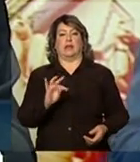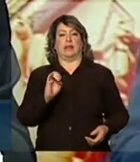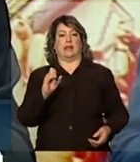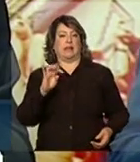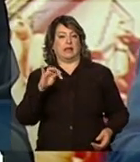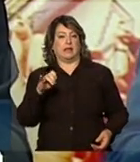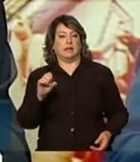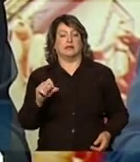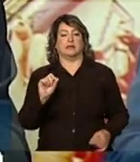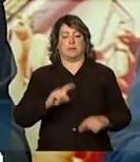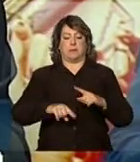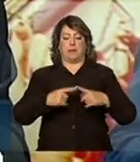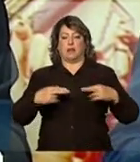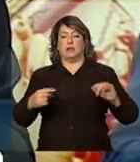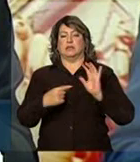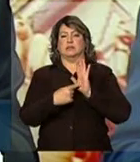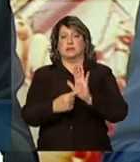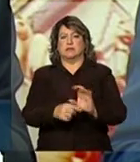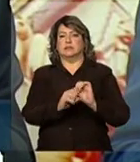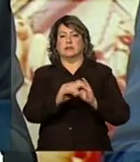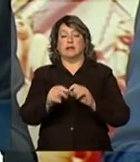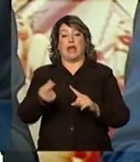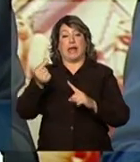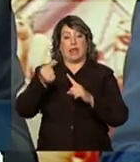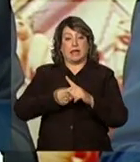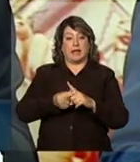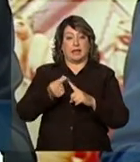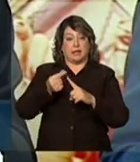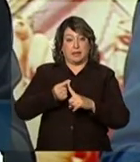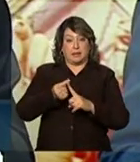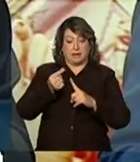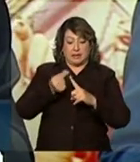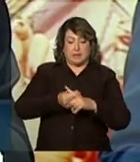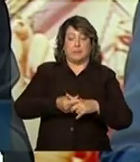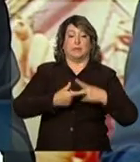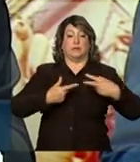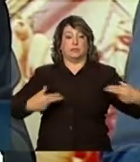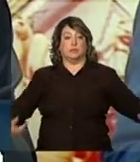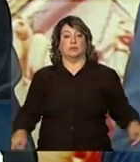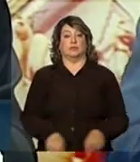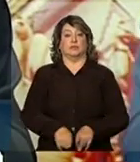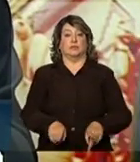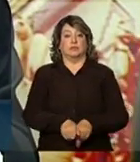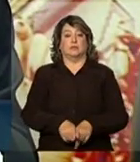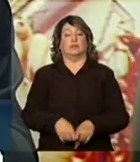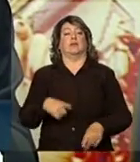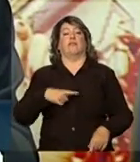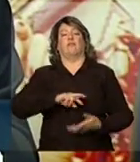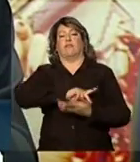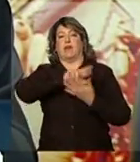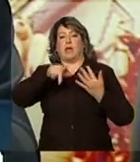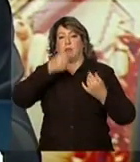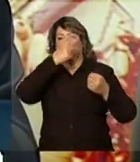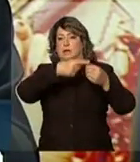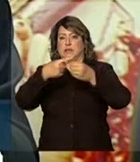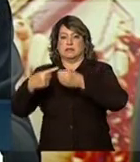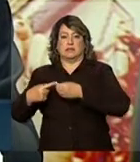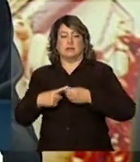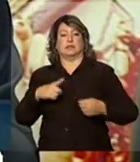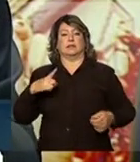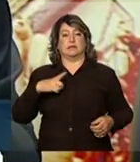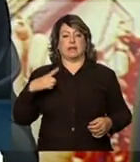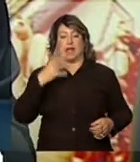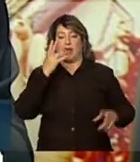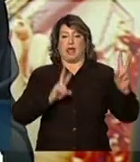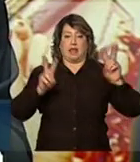o material educativo, camisinha, e o município entra com a testagem. Então, vários municípios onde tem carnaval, eles